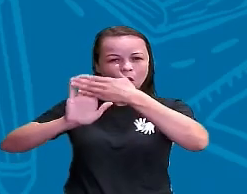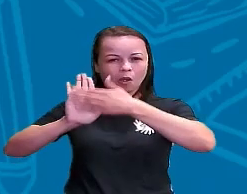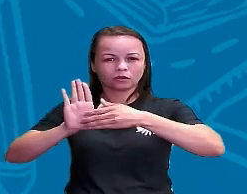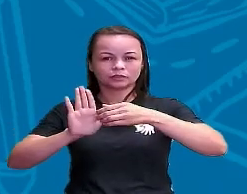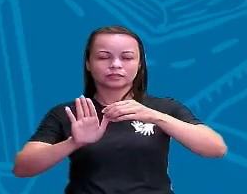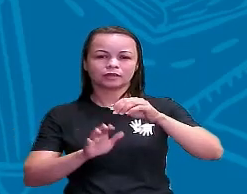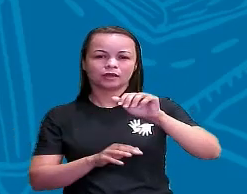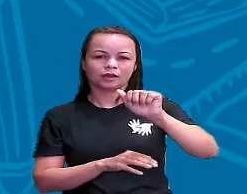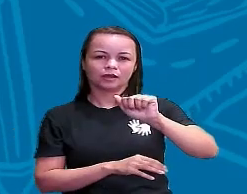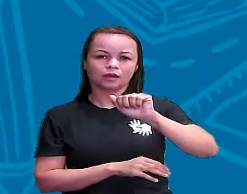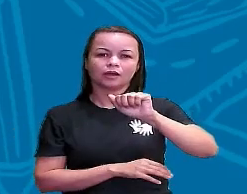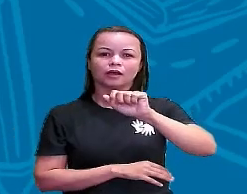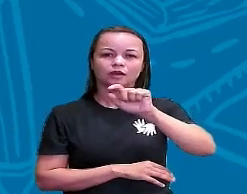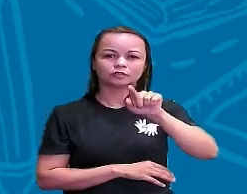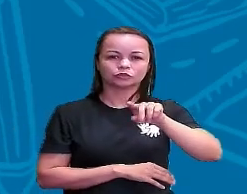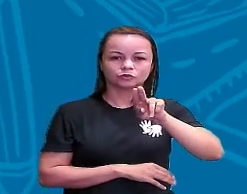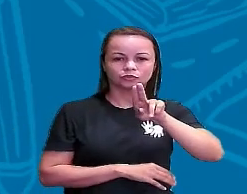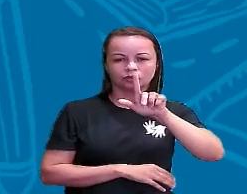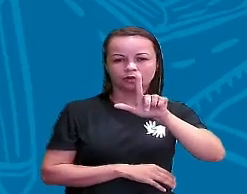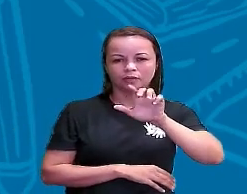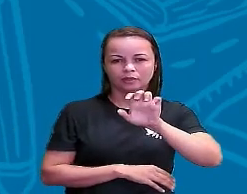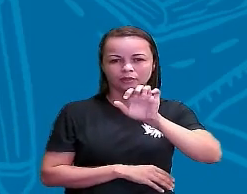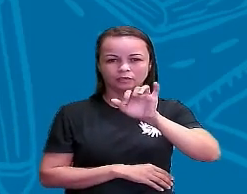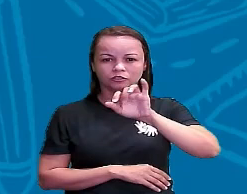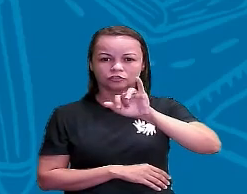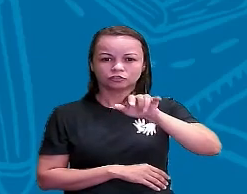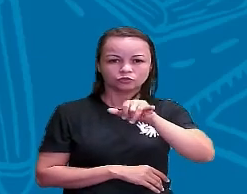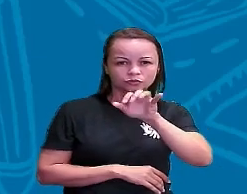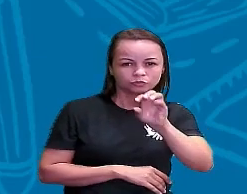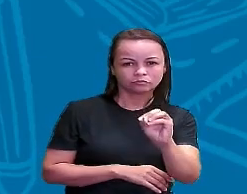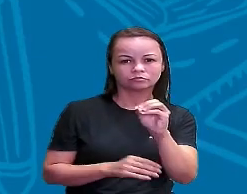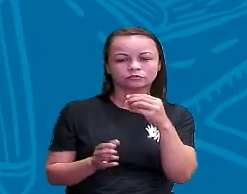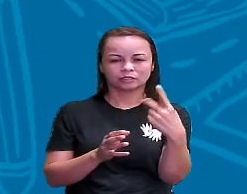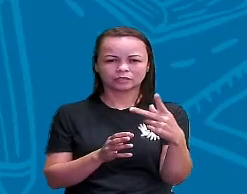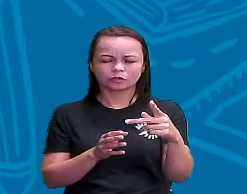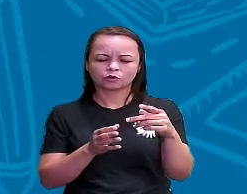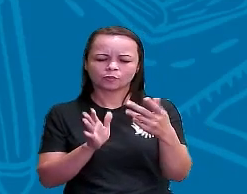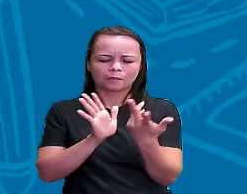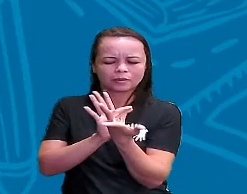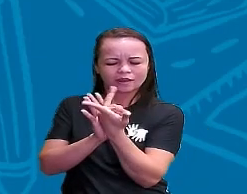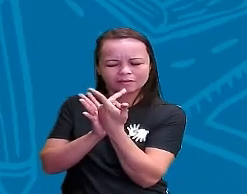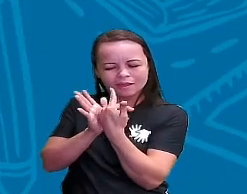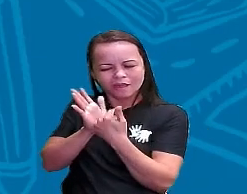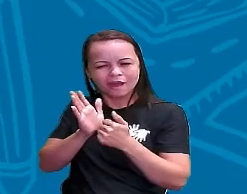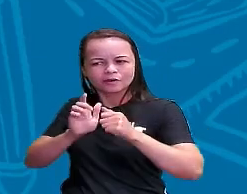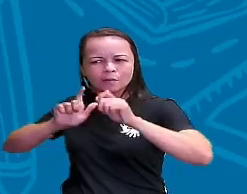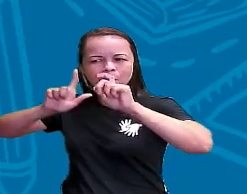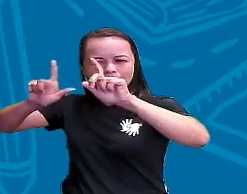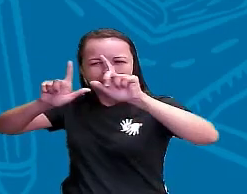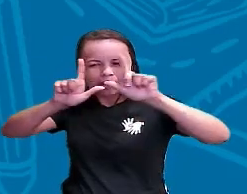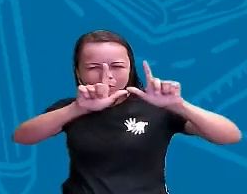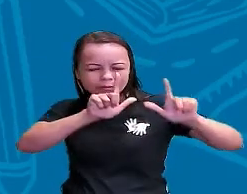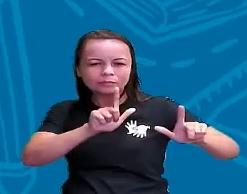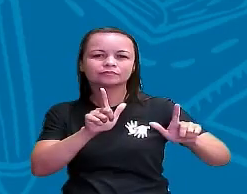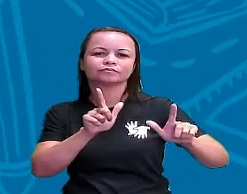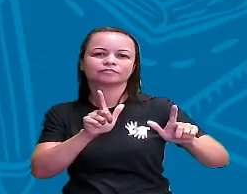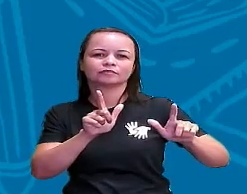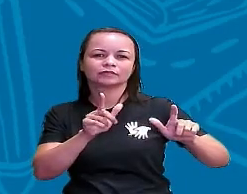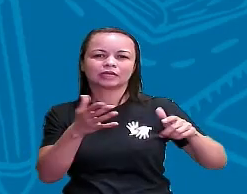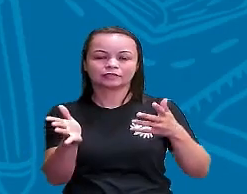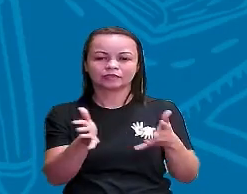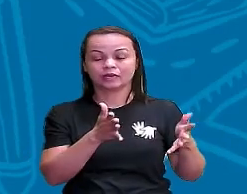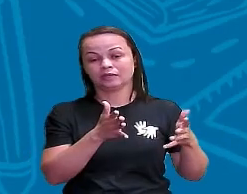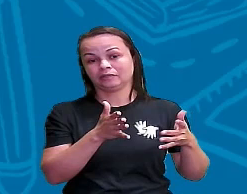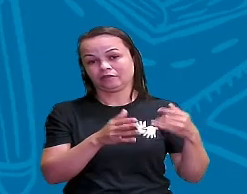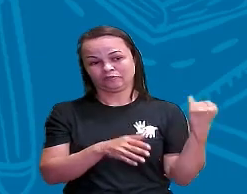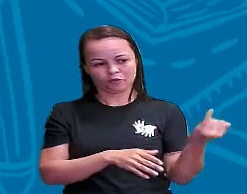Portugal. Portugal fabricava o azulejo, todo desenhado, todo bem bonitinho, vinha-se para colocar nas casas de Olinda. Olinda teve uma